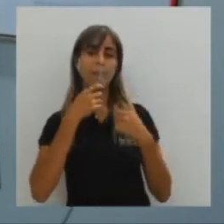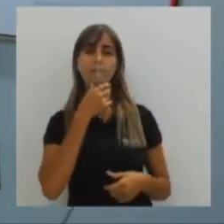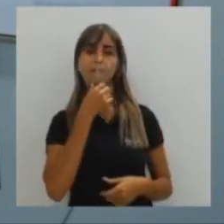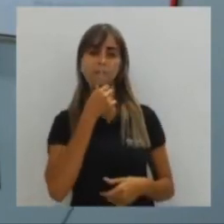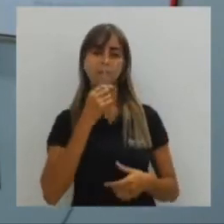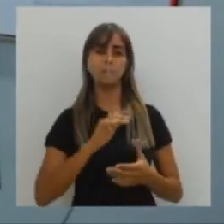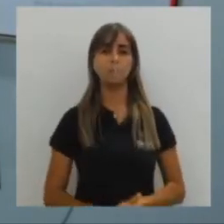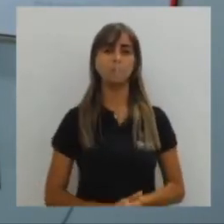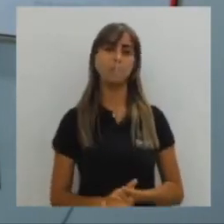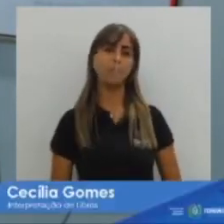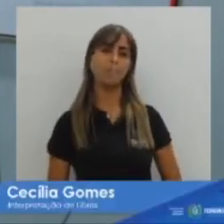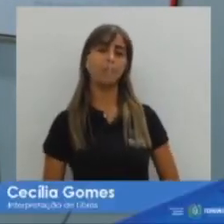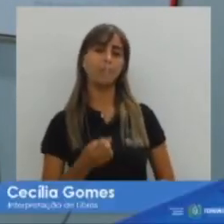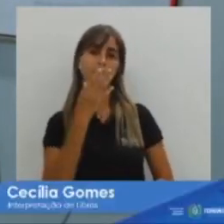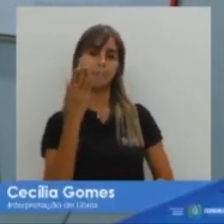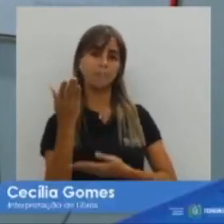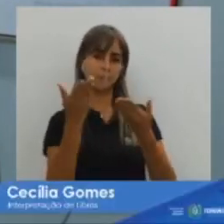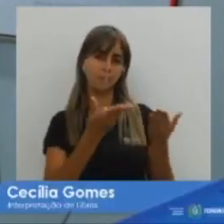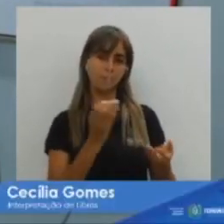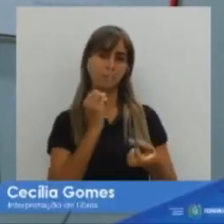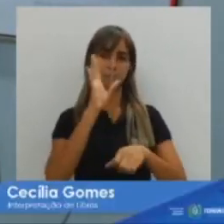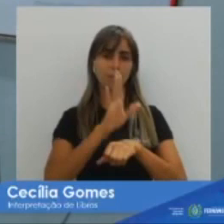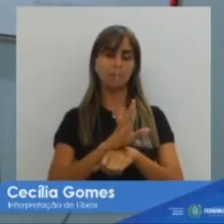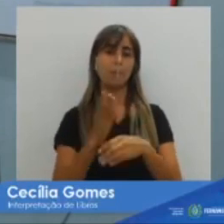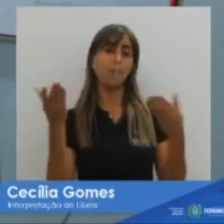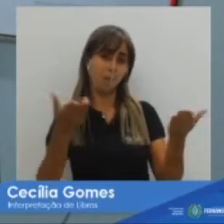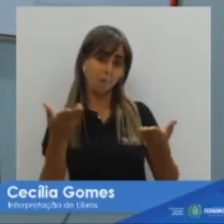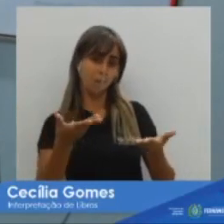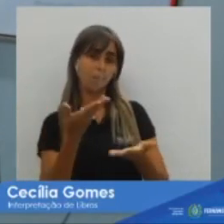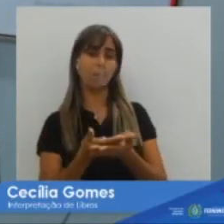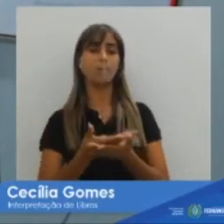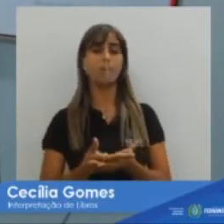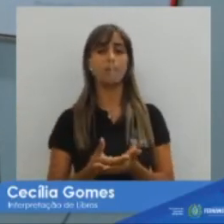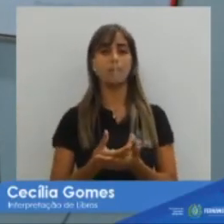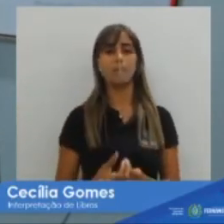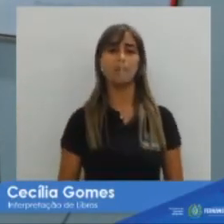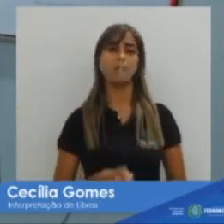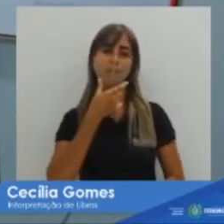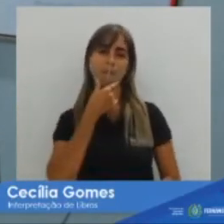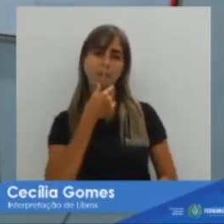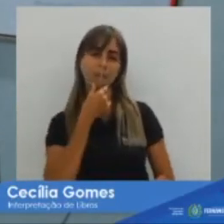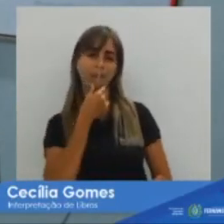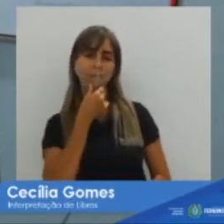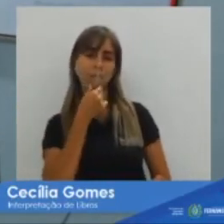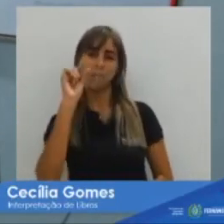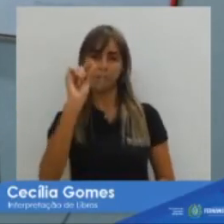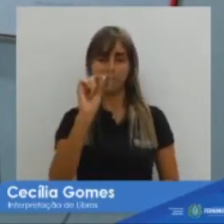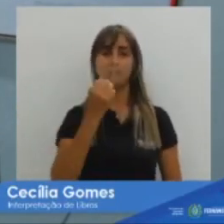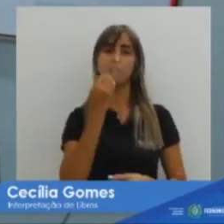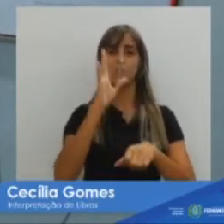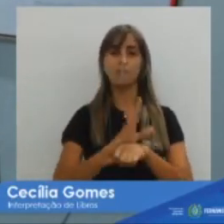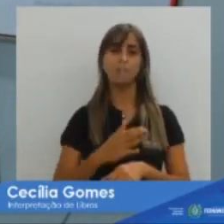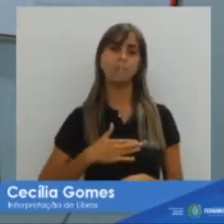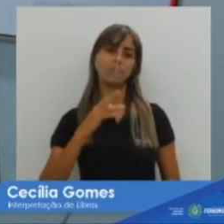25 minutes. We're going to learn a little bit more of the English language. How are you? Hope you're fine. Olá, boa tarde. Sou